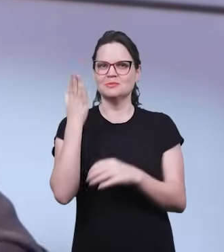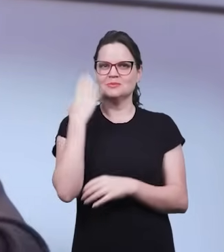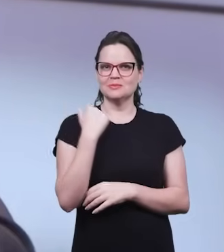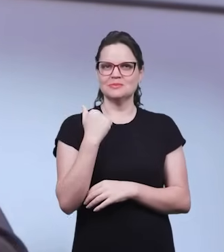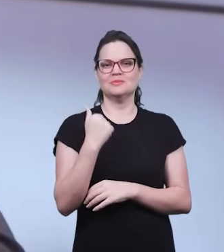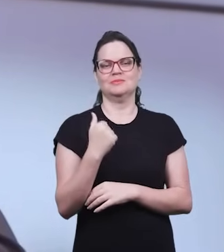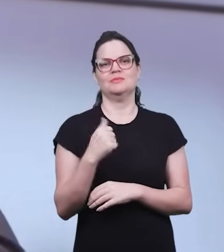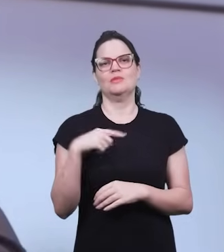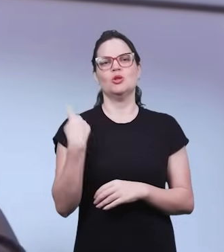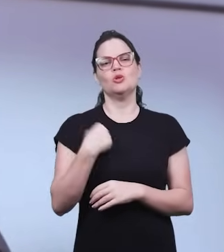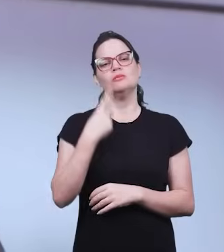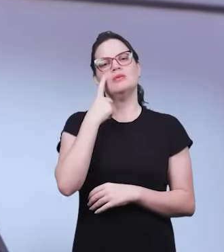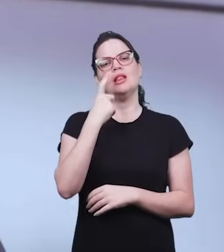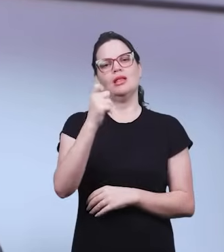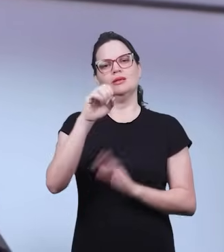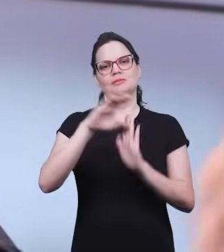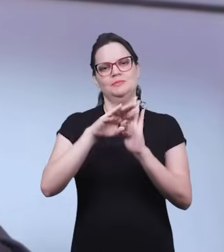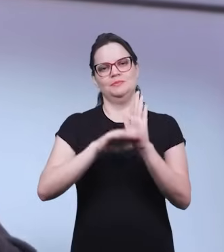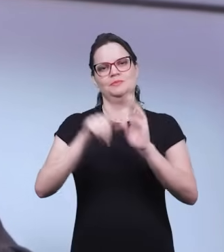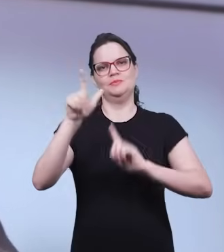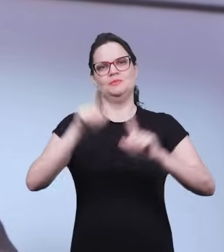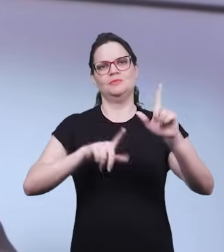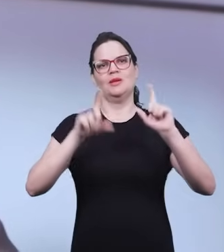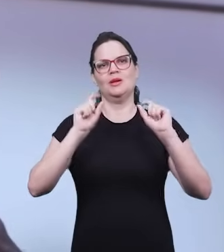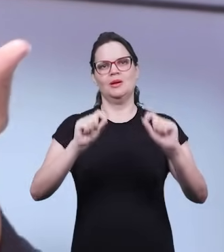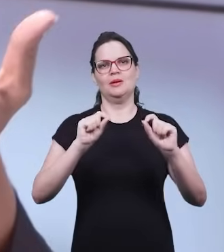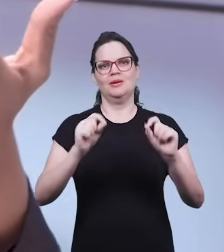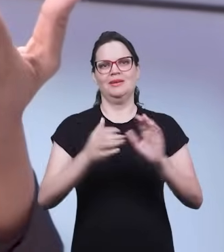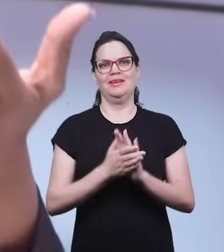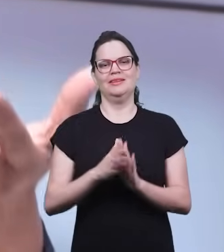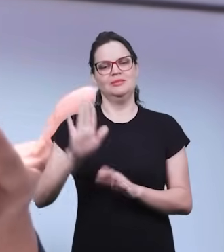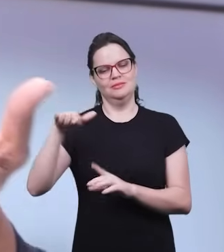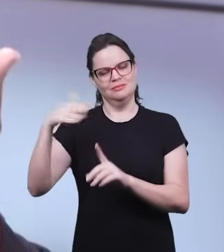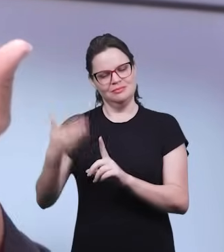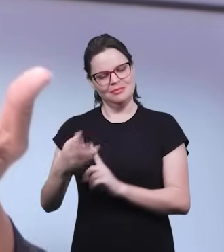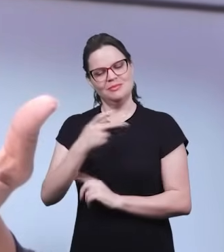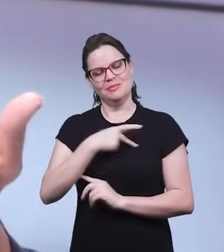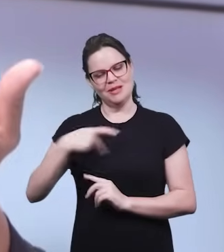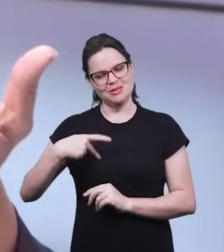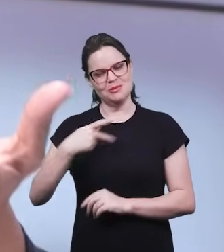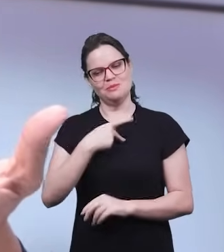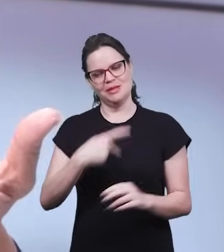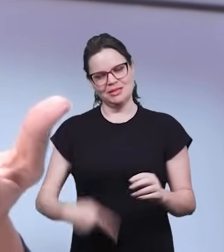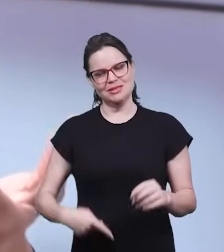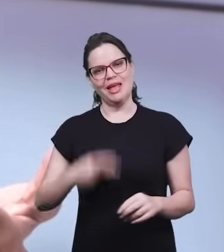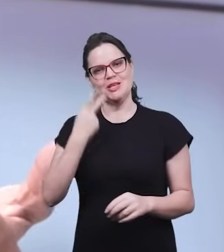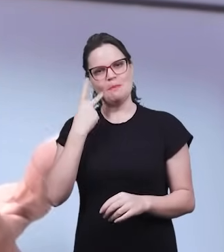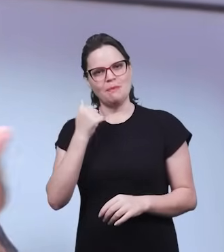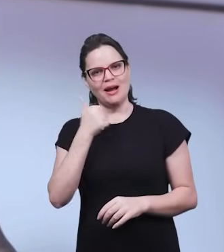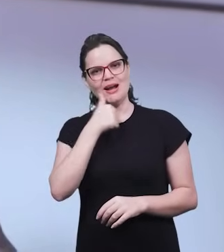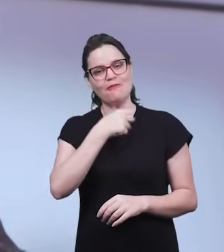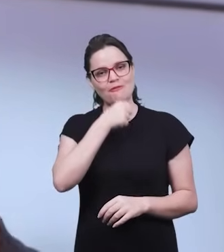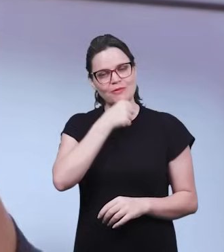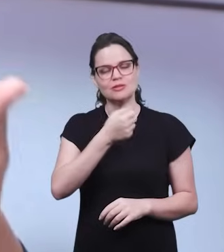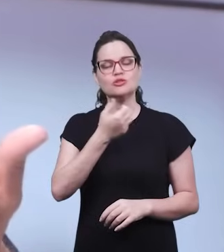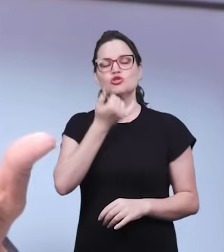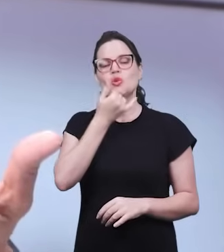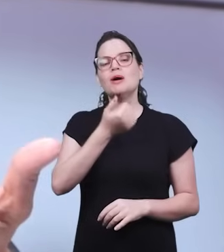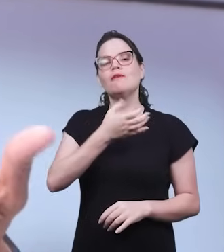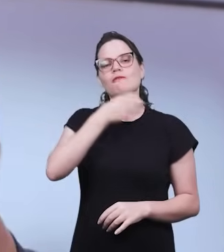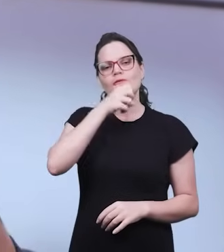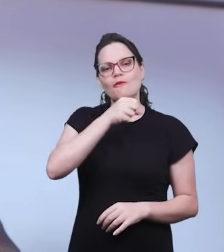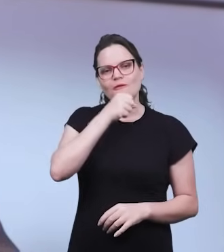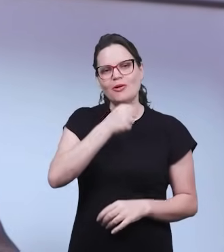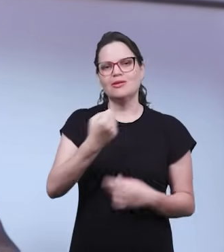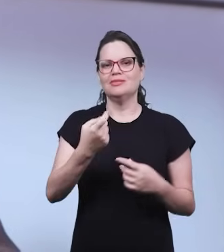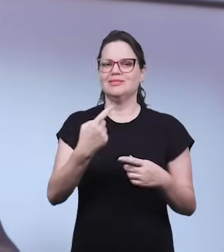sabe, a nossa intenção com esse programa é honrar o nosso querido pastor, presidente, pai, avô, que tanto